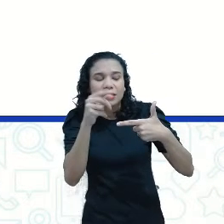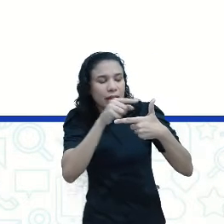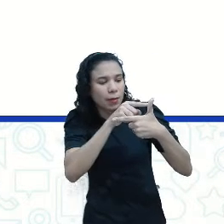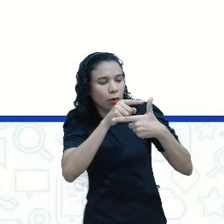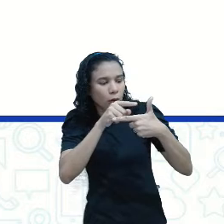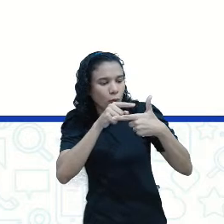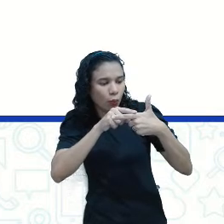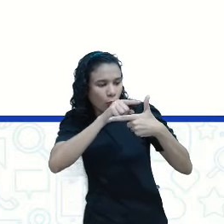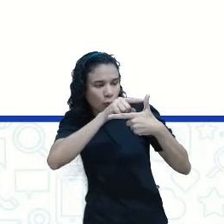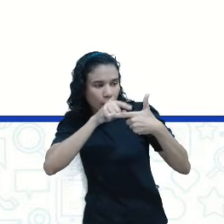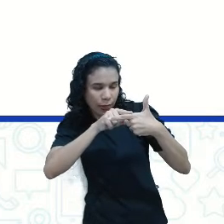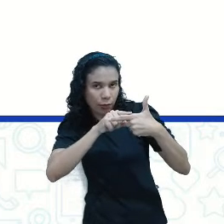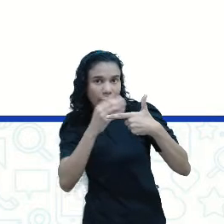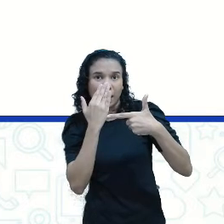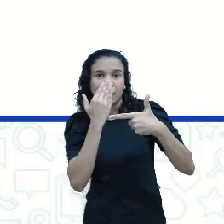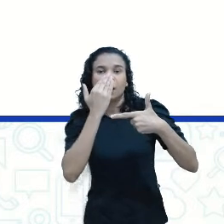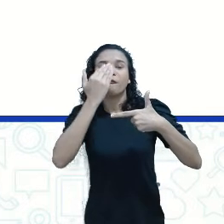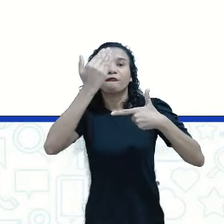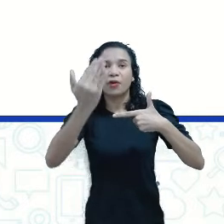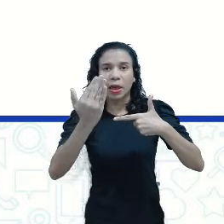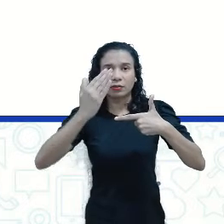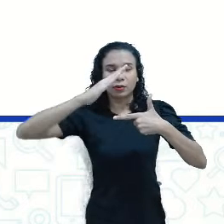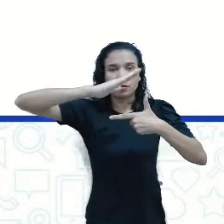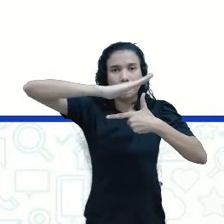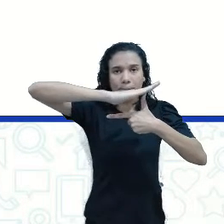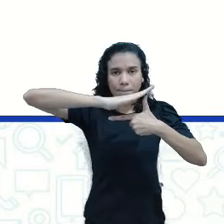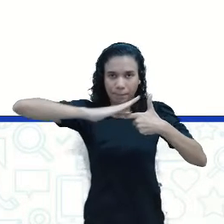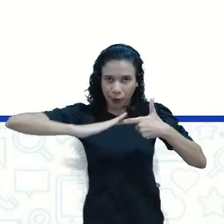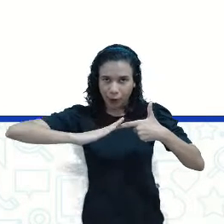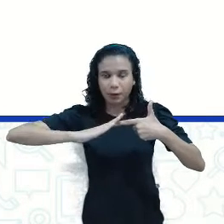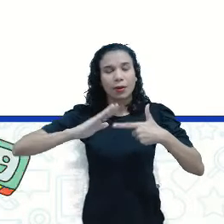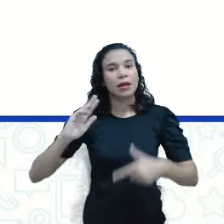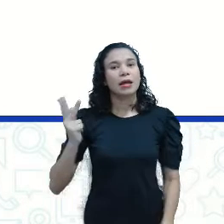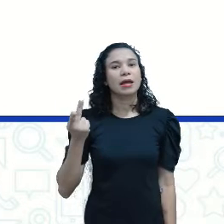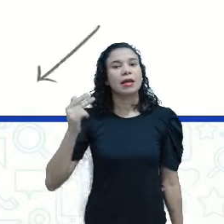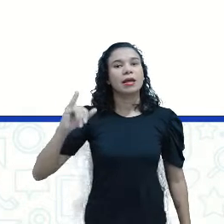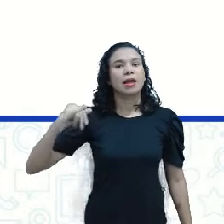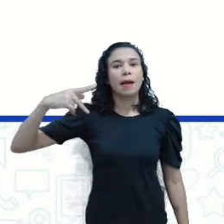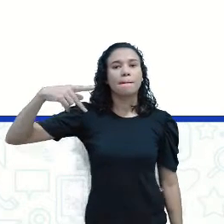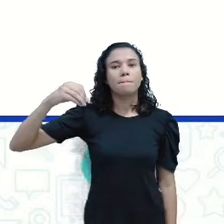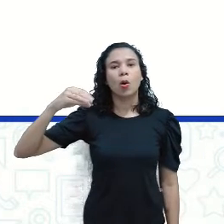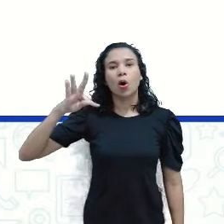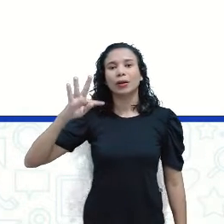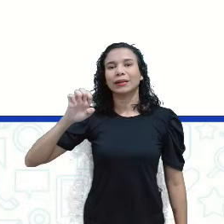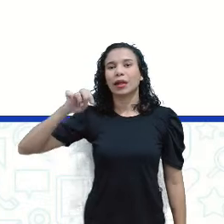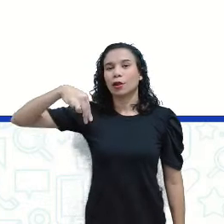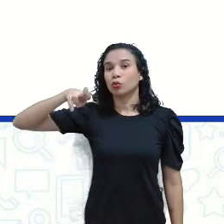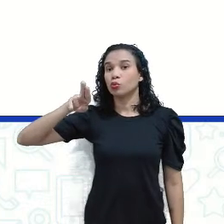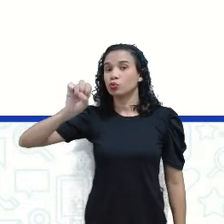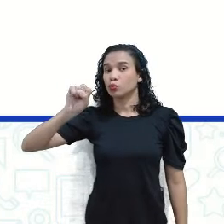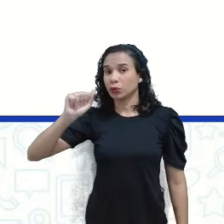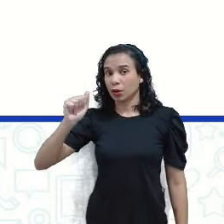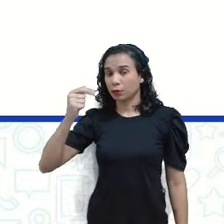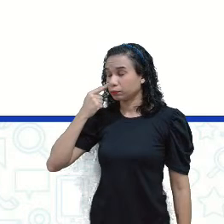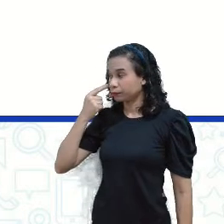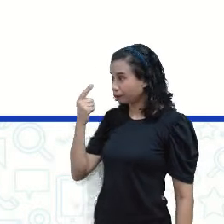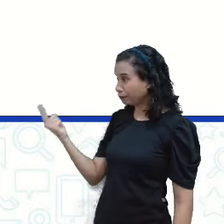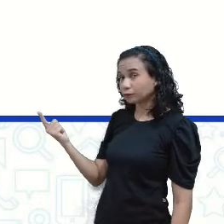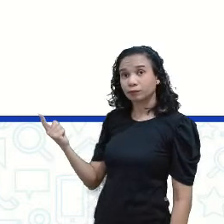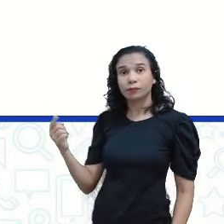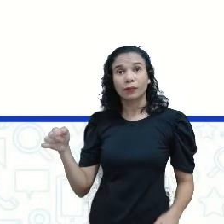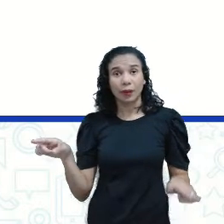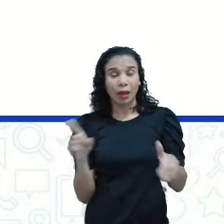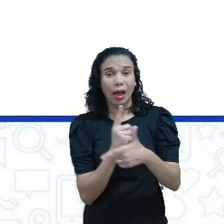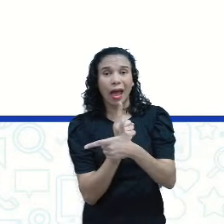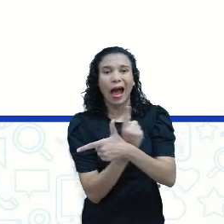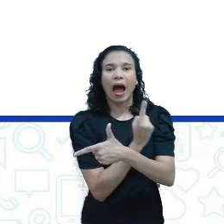você olhar para o ângulo 90 graus, o que está em frente a ele, você chama ele de hipotenusa, como está na tela aí, como você está observando. A